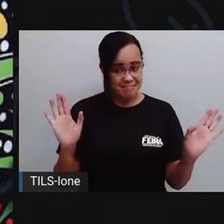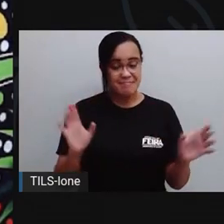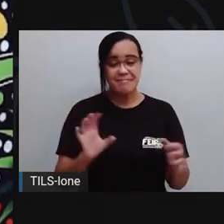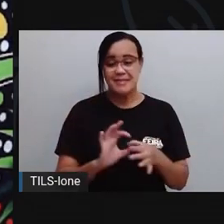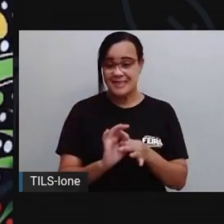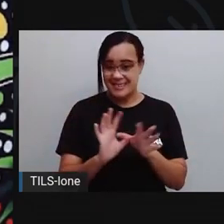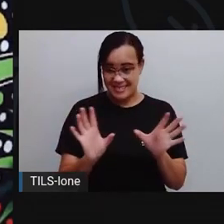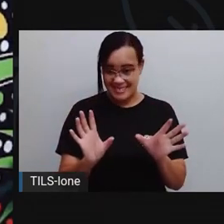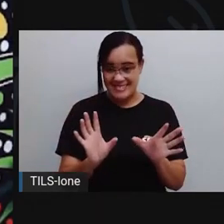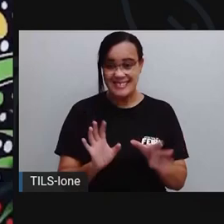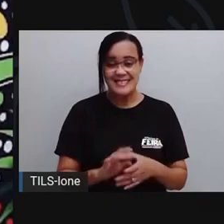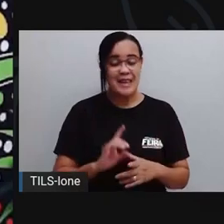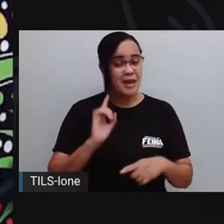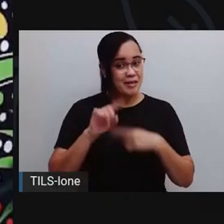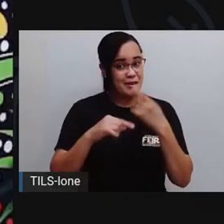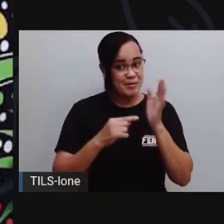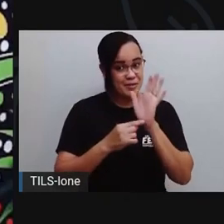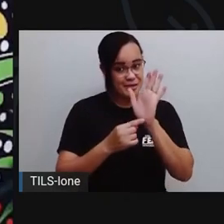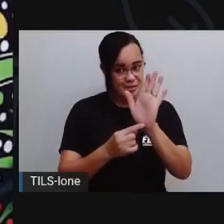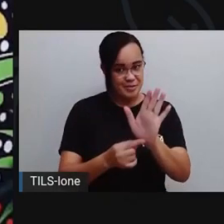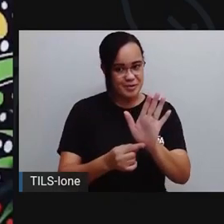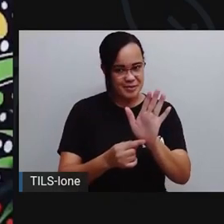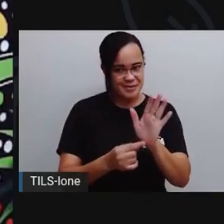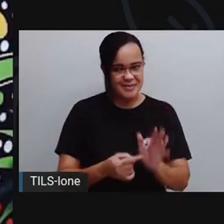Peraí que eu já mostro pra vocês.